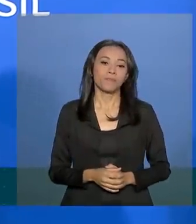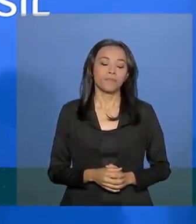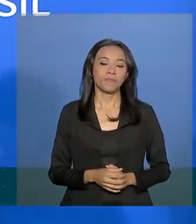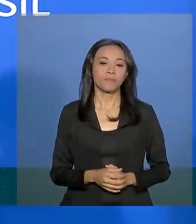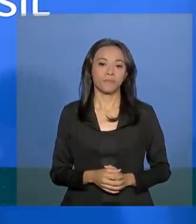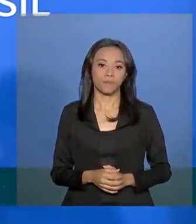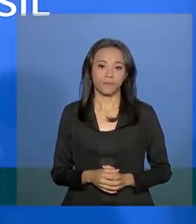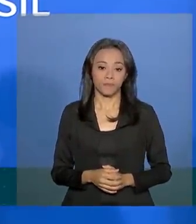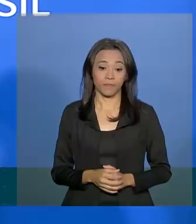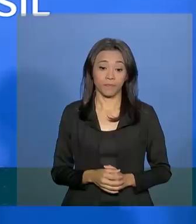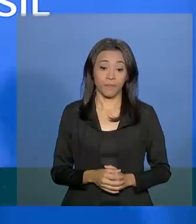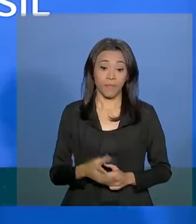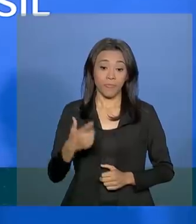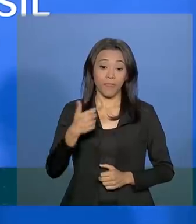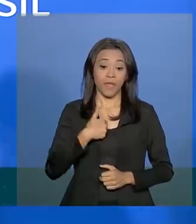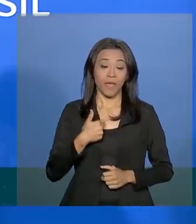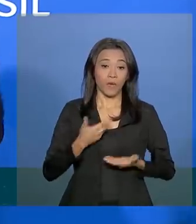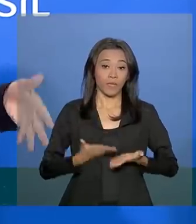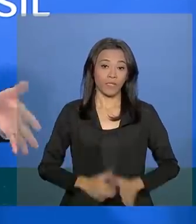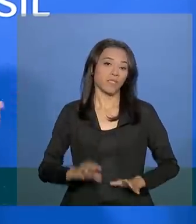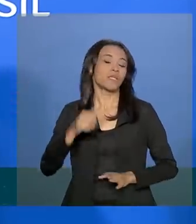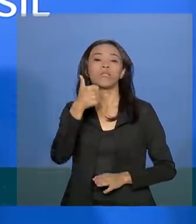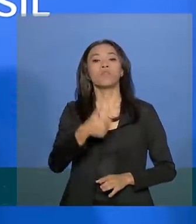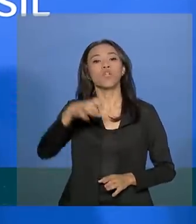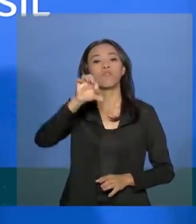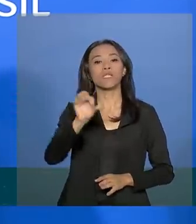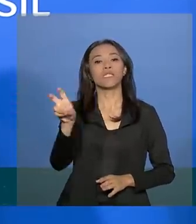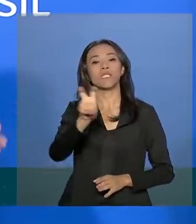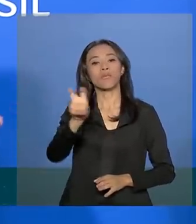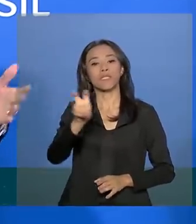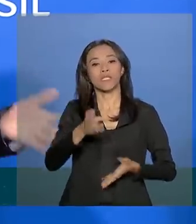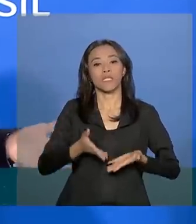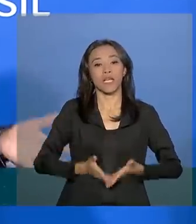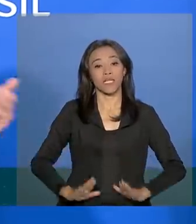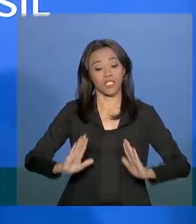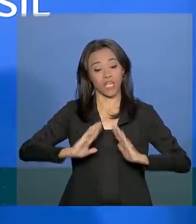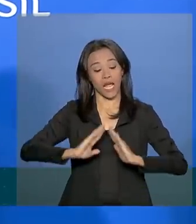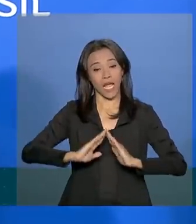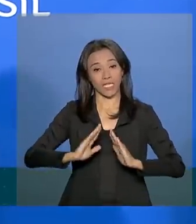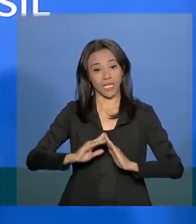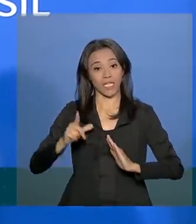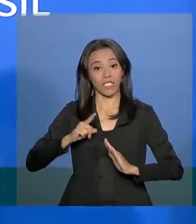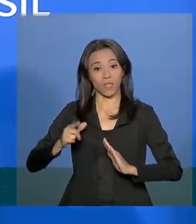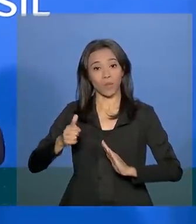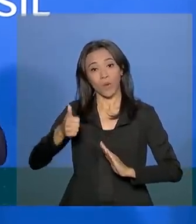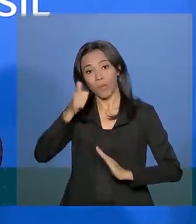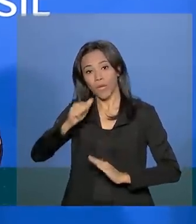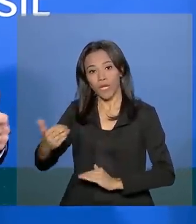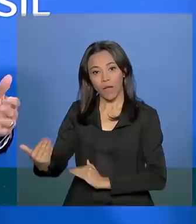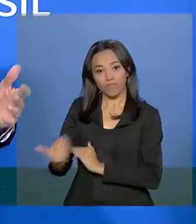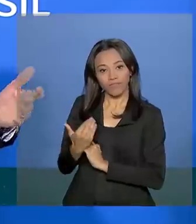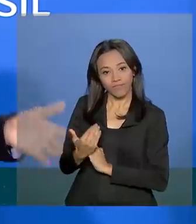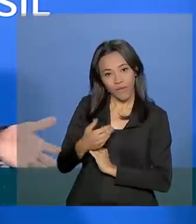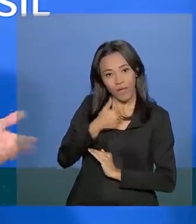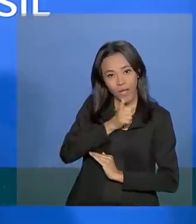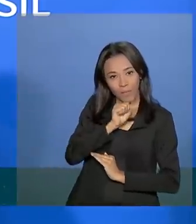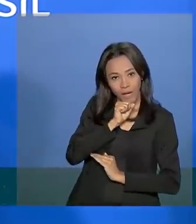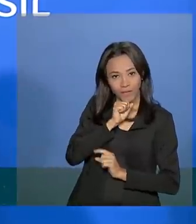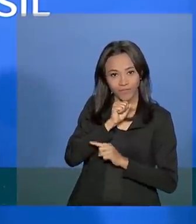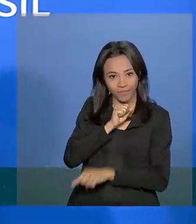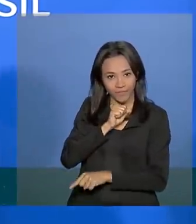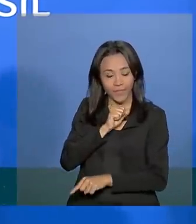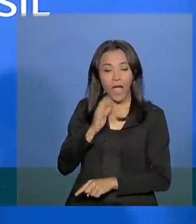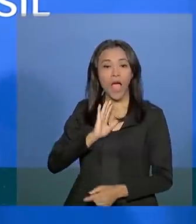eu nasci em 55 dentro de casa tendo ao lado uma partida a minha última